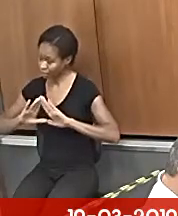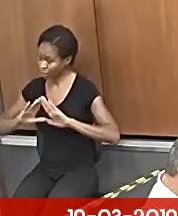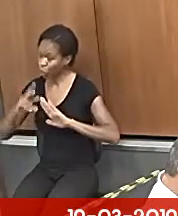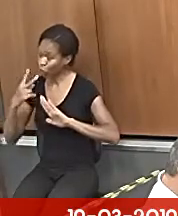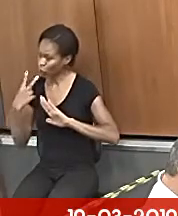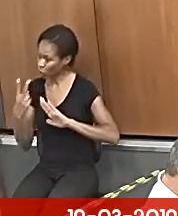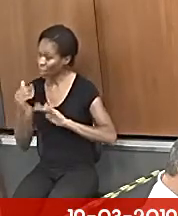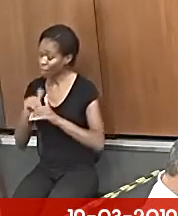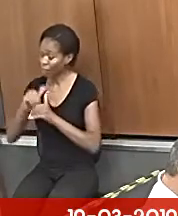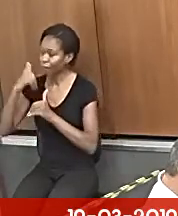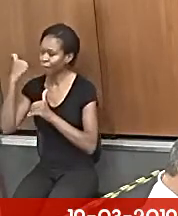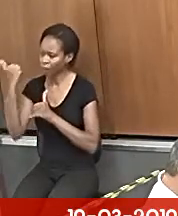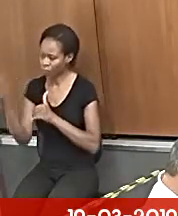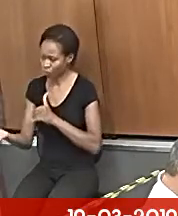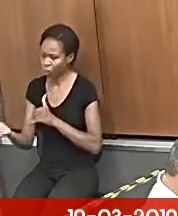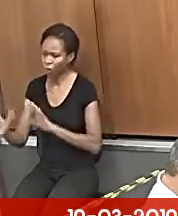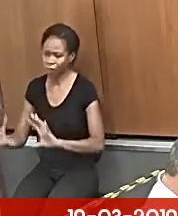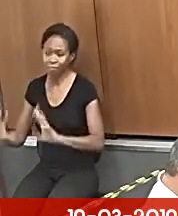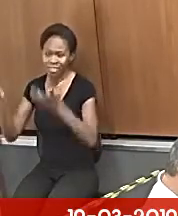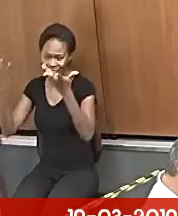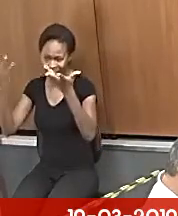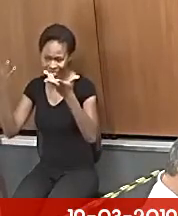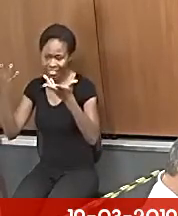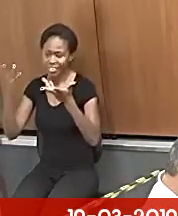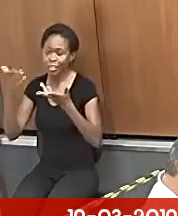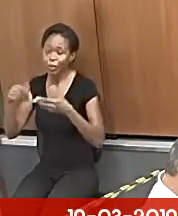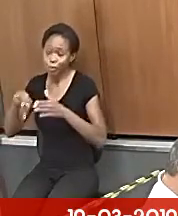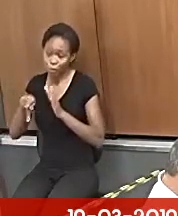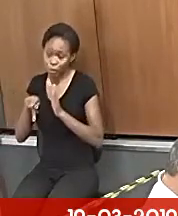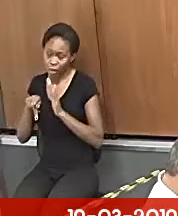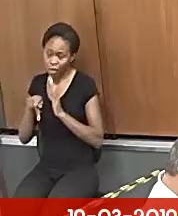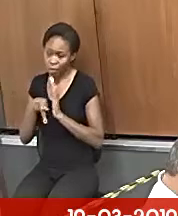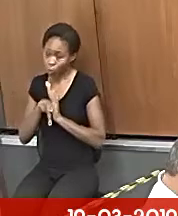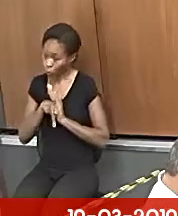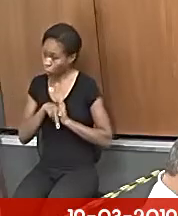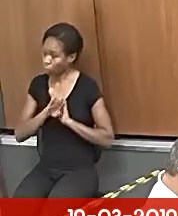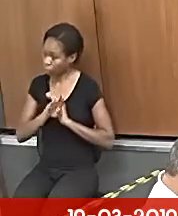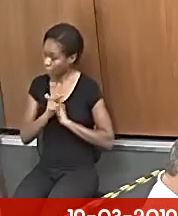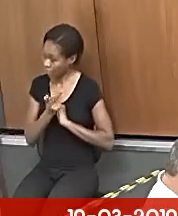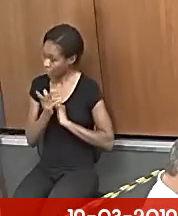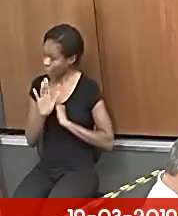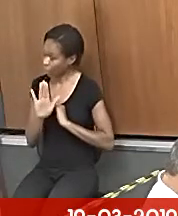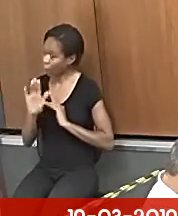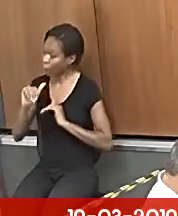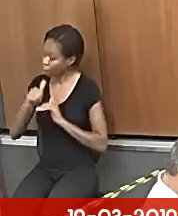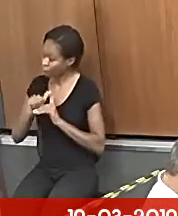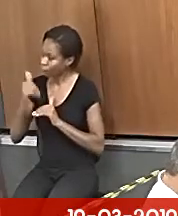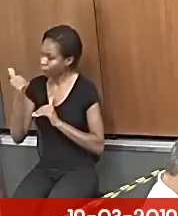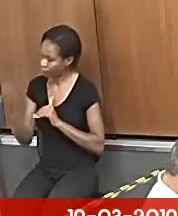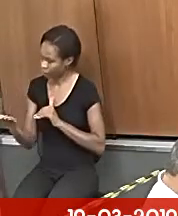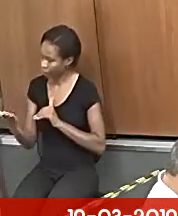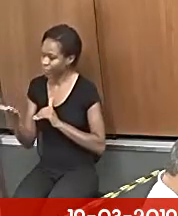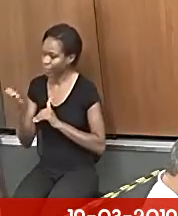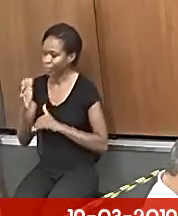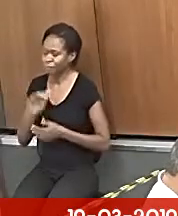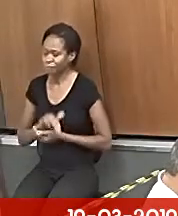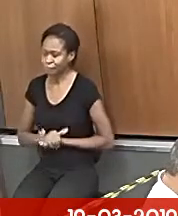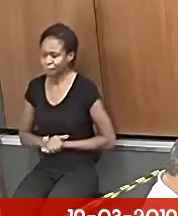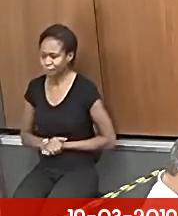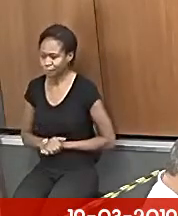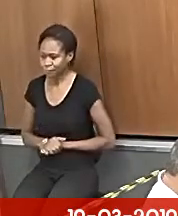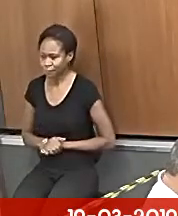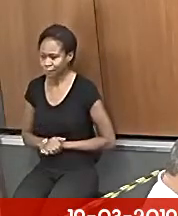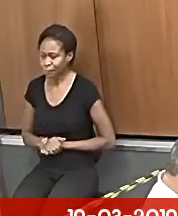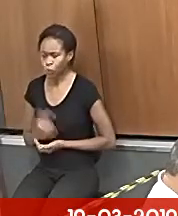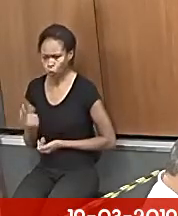externos né isso fora da região metropolitana atendendo a região metropolitana não há esse essa se limite então